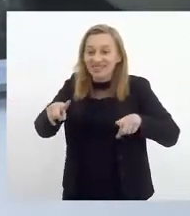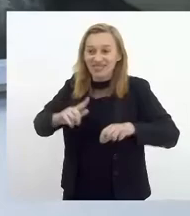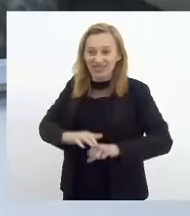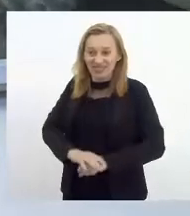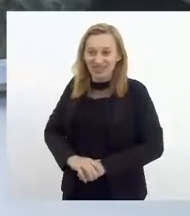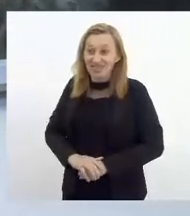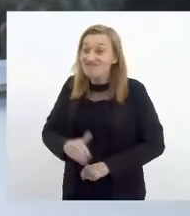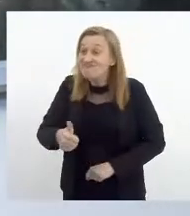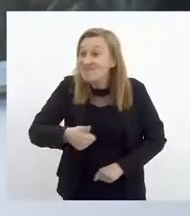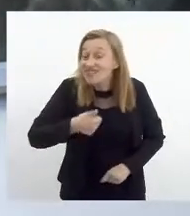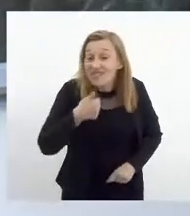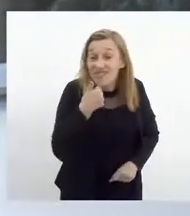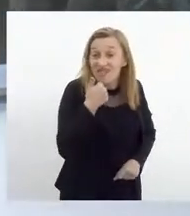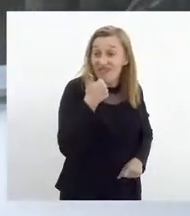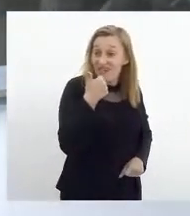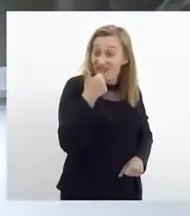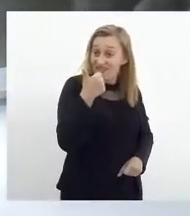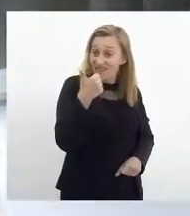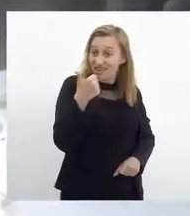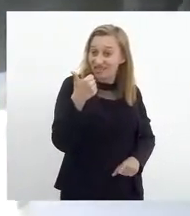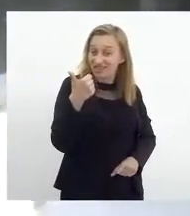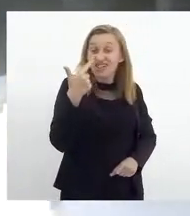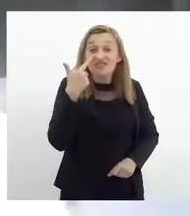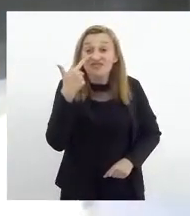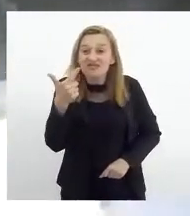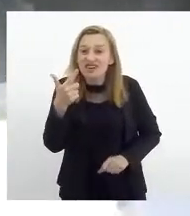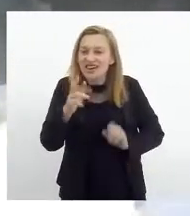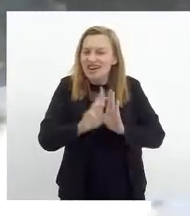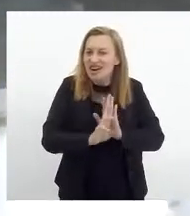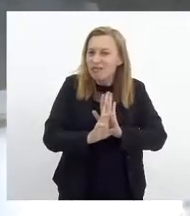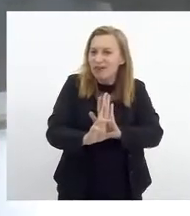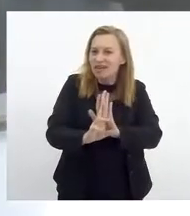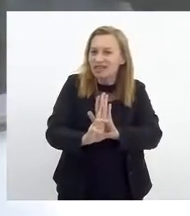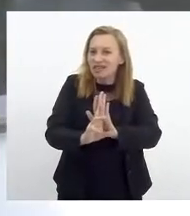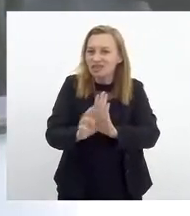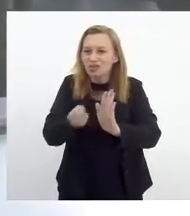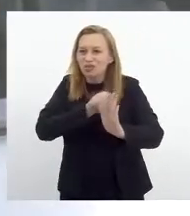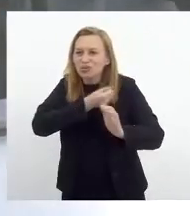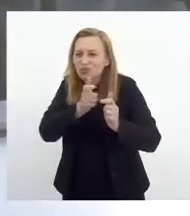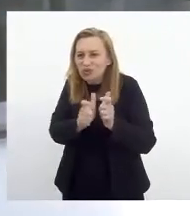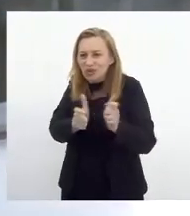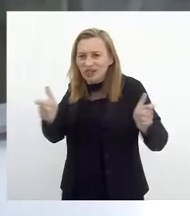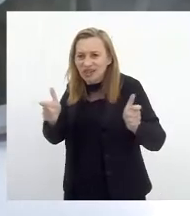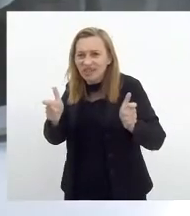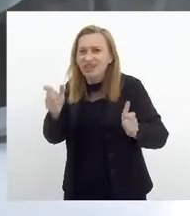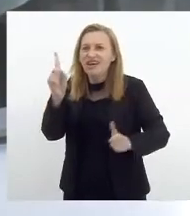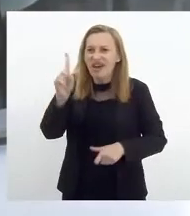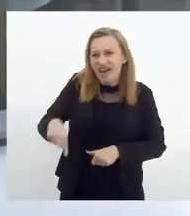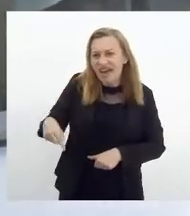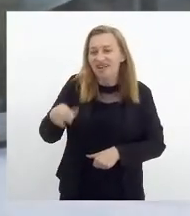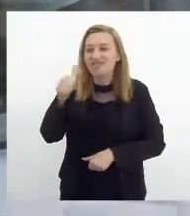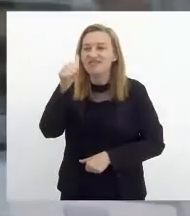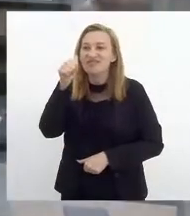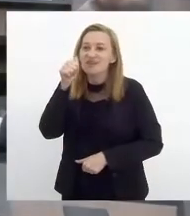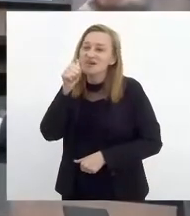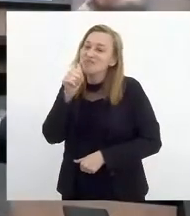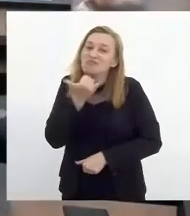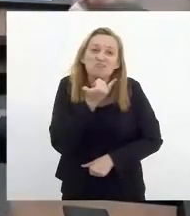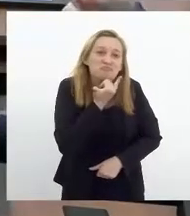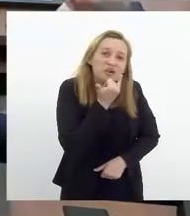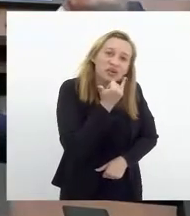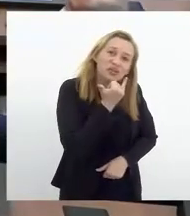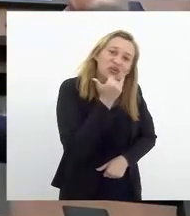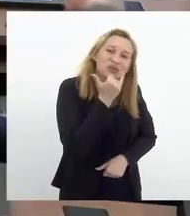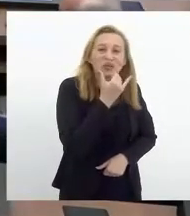e, melhor ainda, ver que a representação maciça dessa classe, me perdoem os